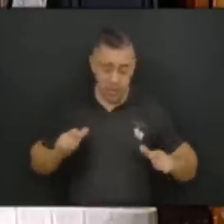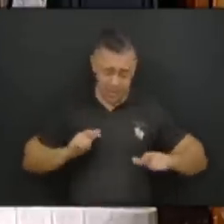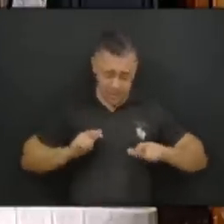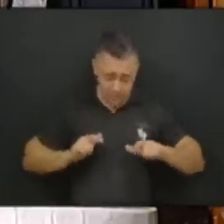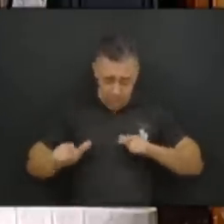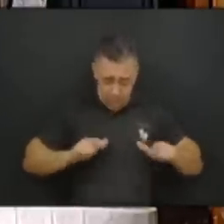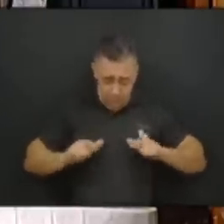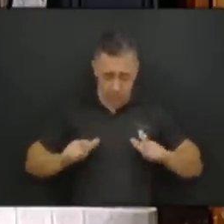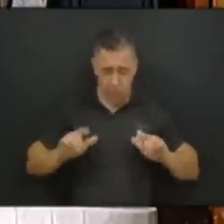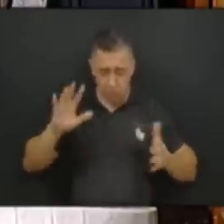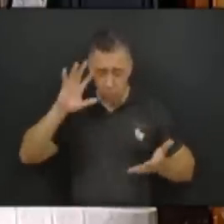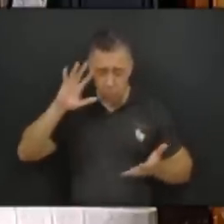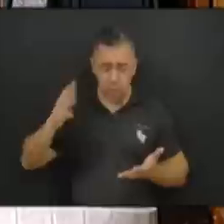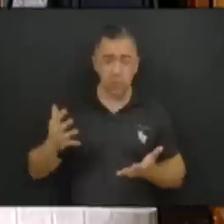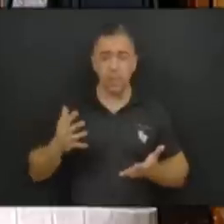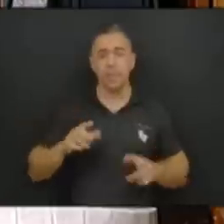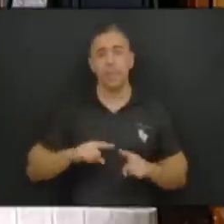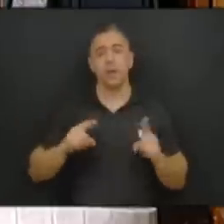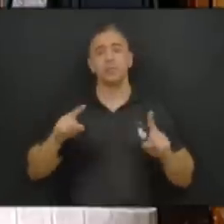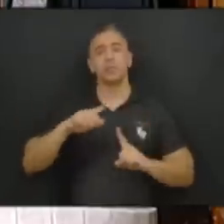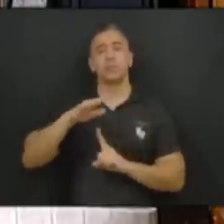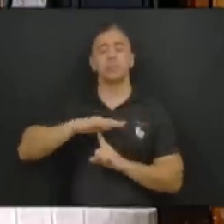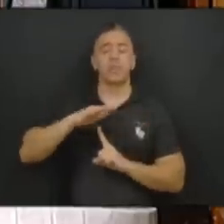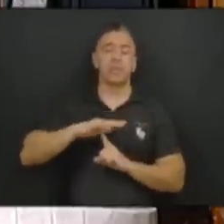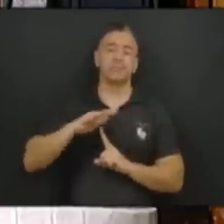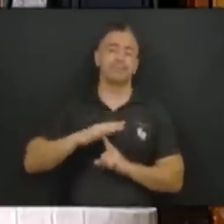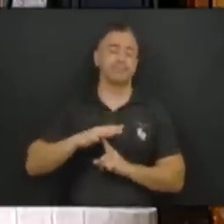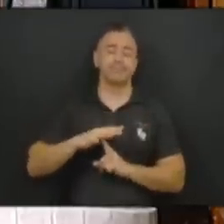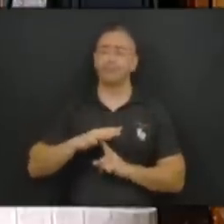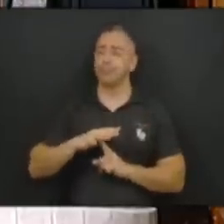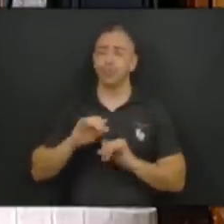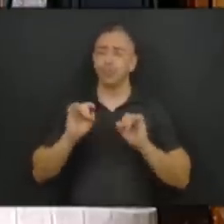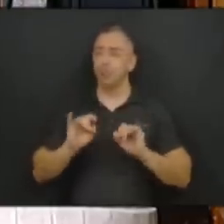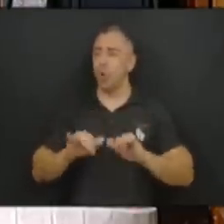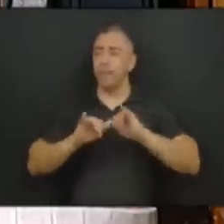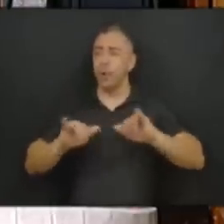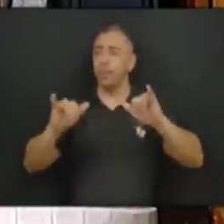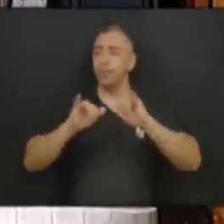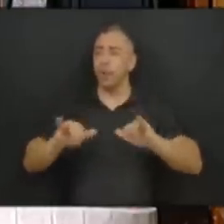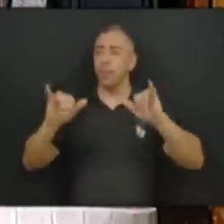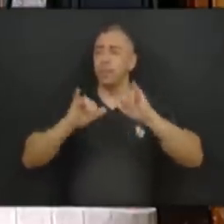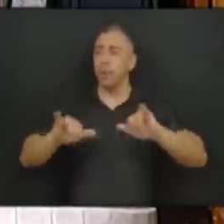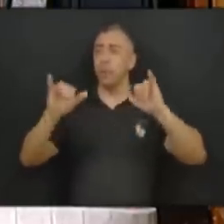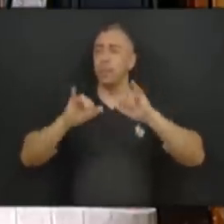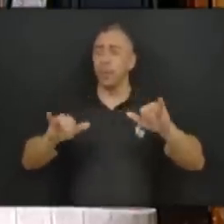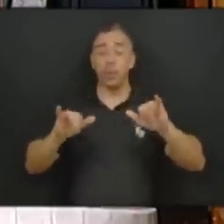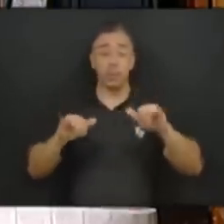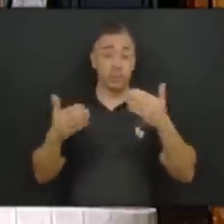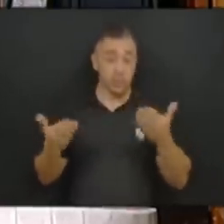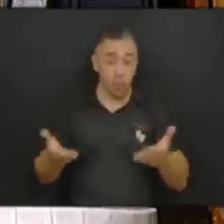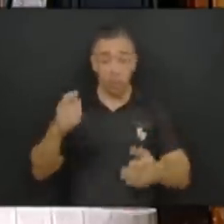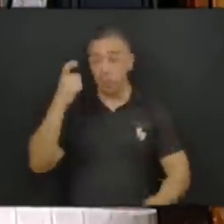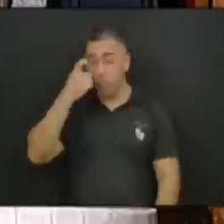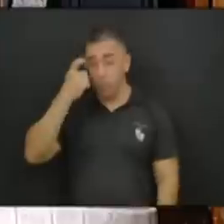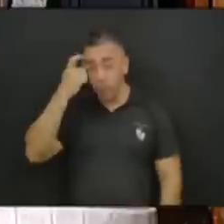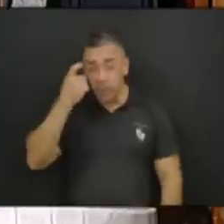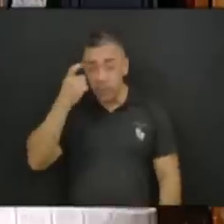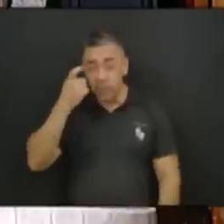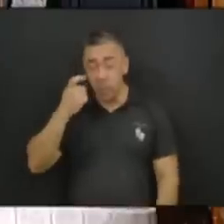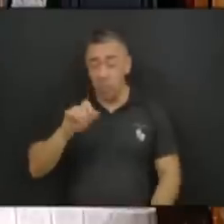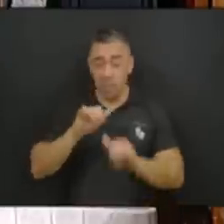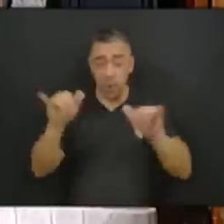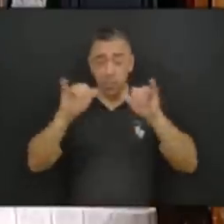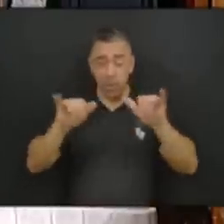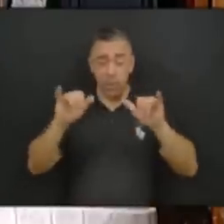para acontecer e o Paraná Só fez propaganda nos últimos anos e essa preocupação com a propaganda